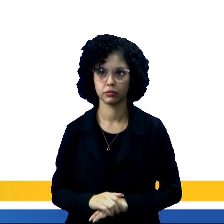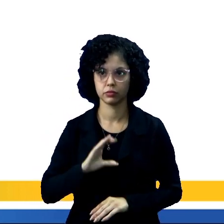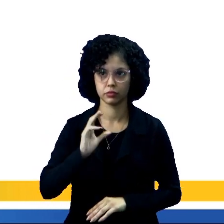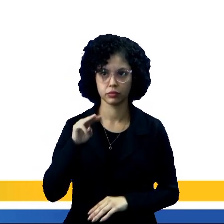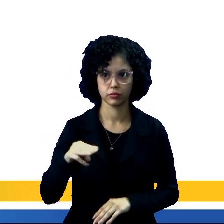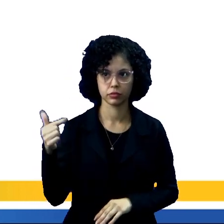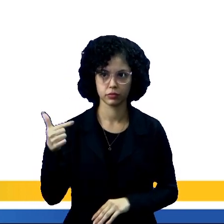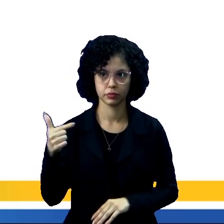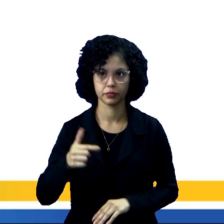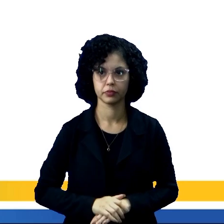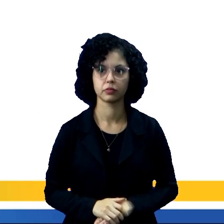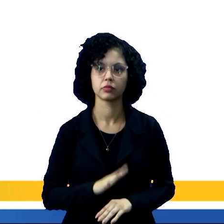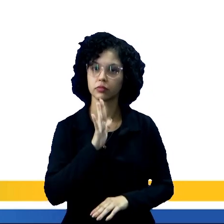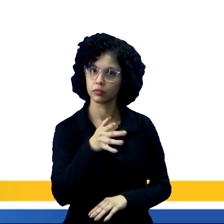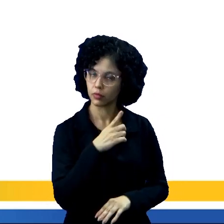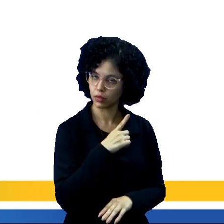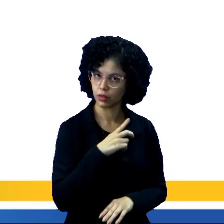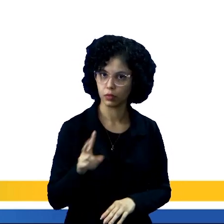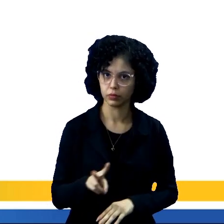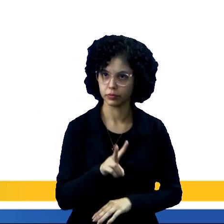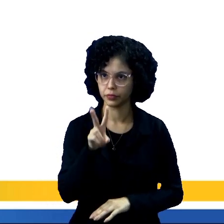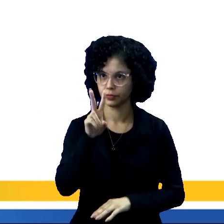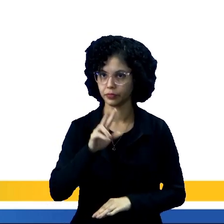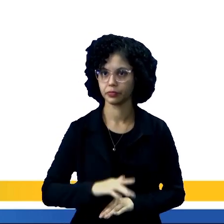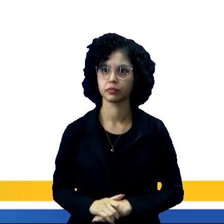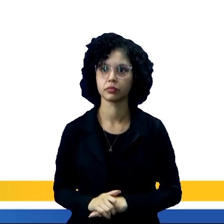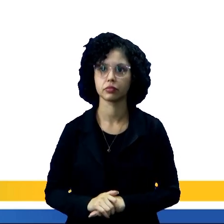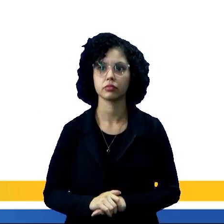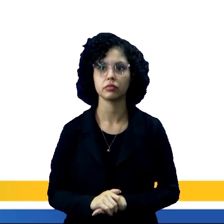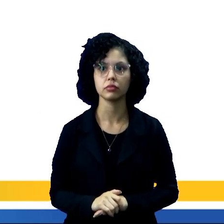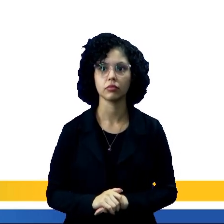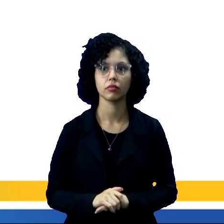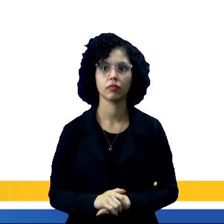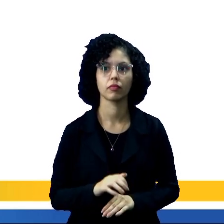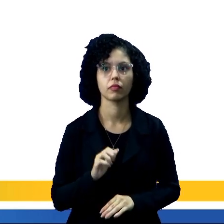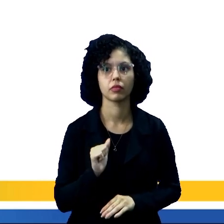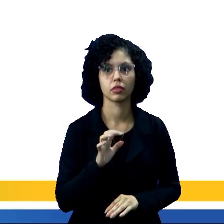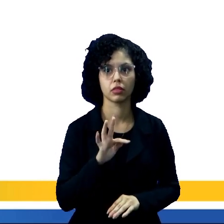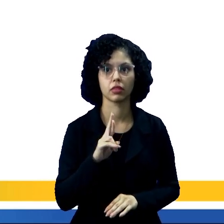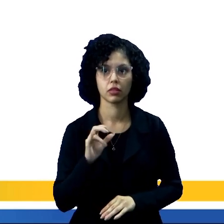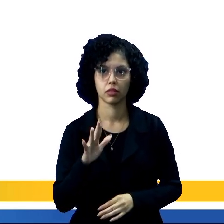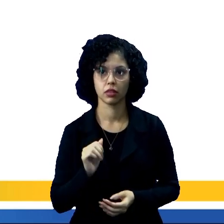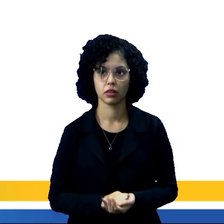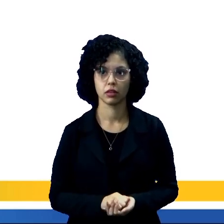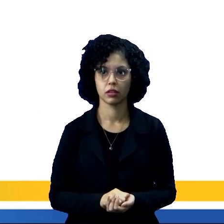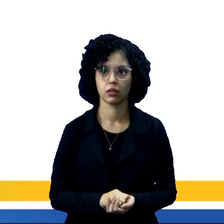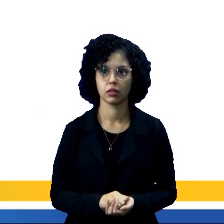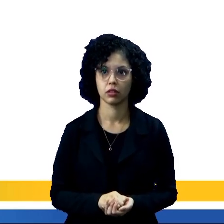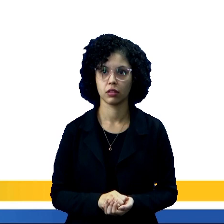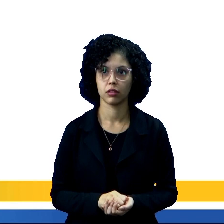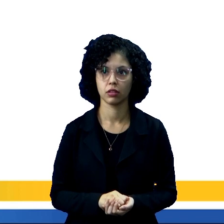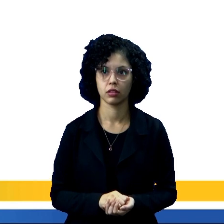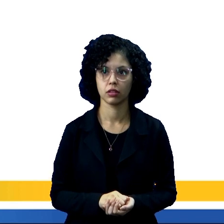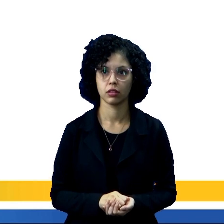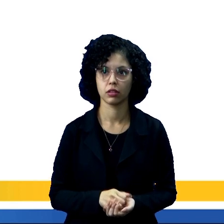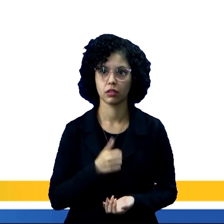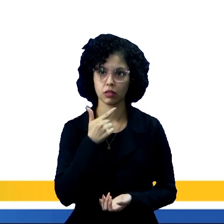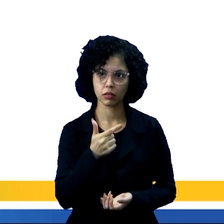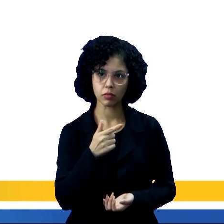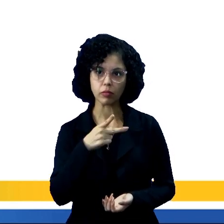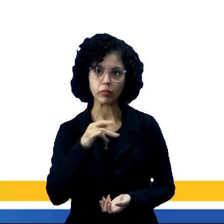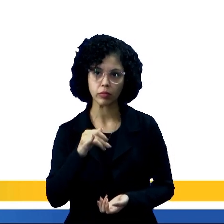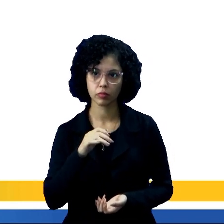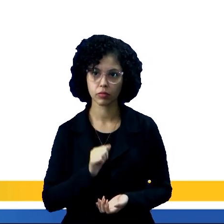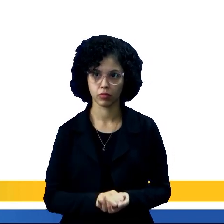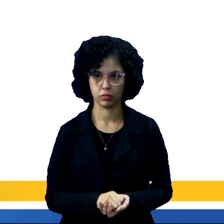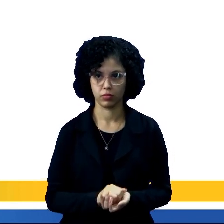12,56636 centímetros quadrados. Então, nós já temos ali um valor. A área total, tá? É